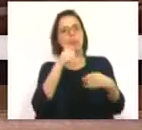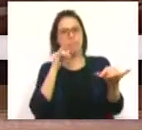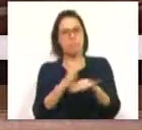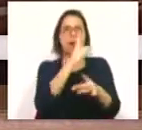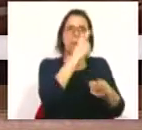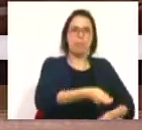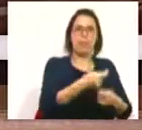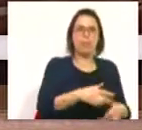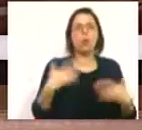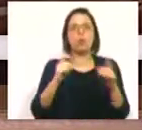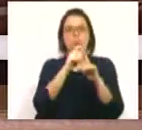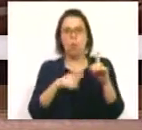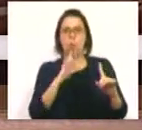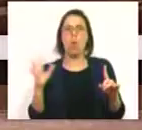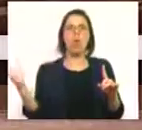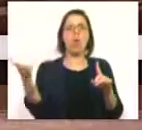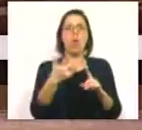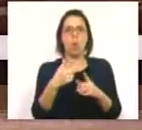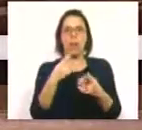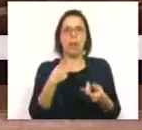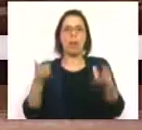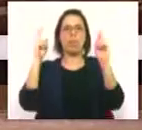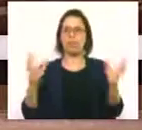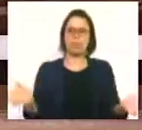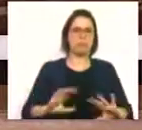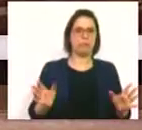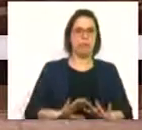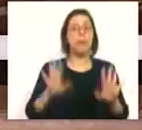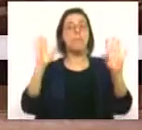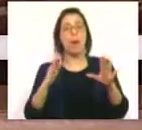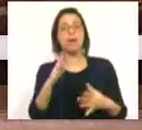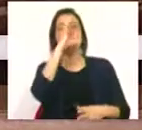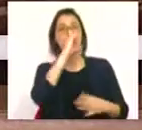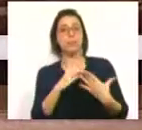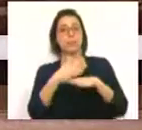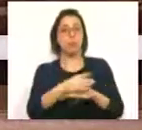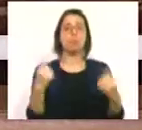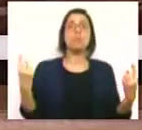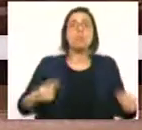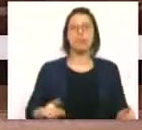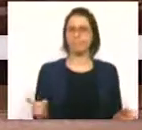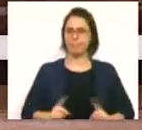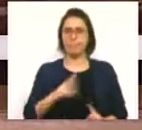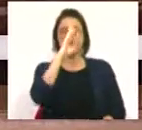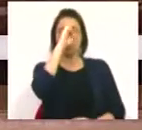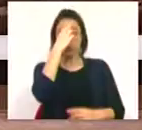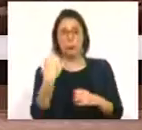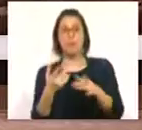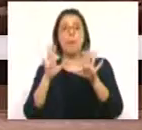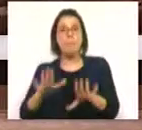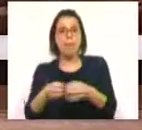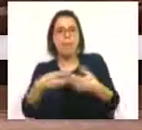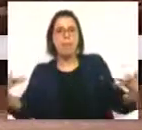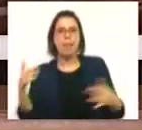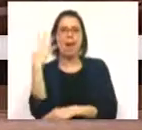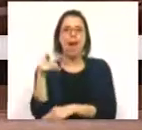plantado do que um eucaliptal à beira-mar liberalizado. Mas a intervenção do Estado não se pode ficar apenas pelo esforço em travar a expansão do